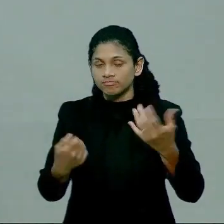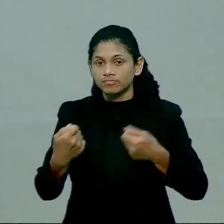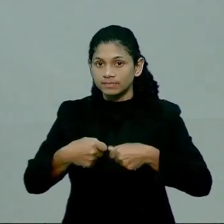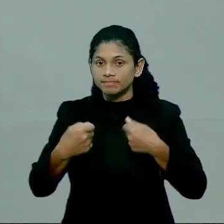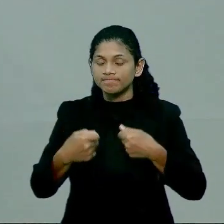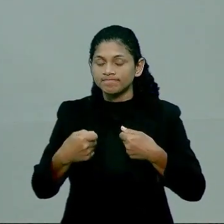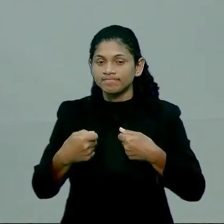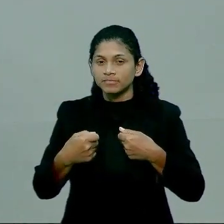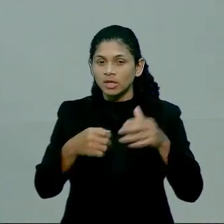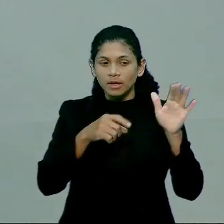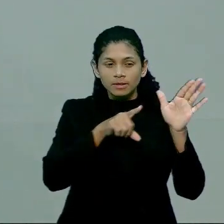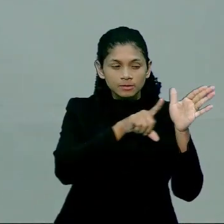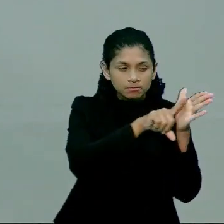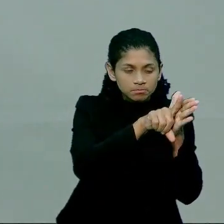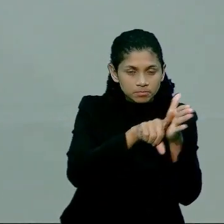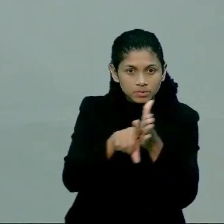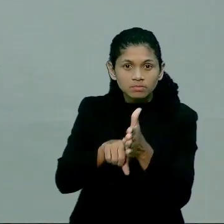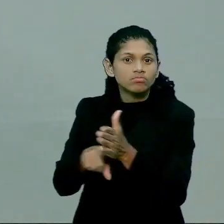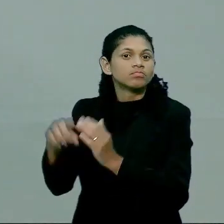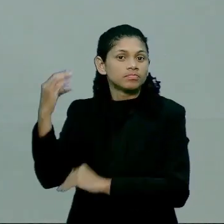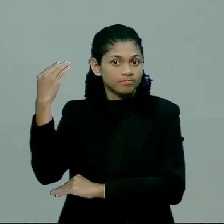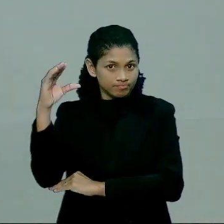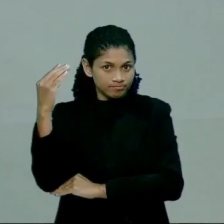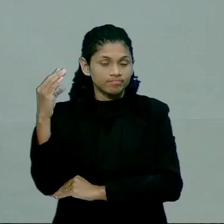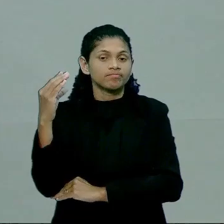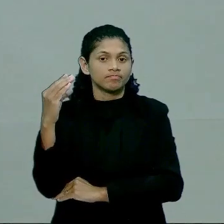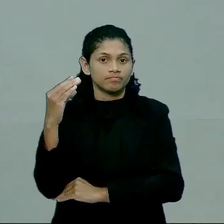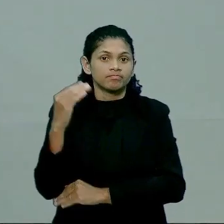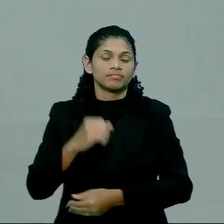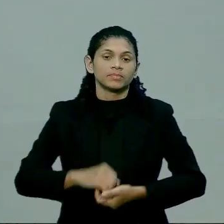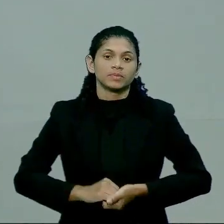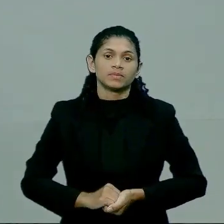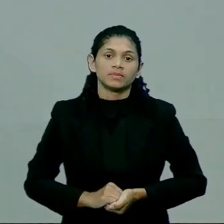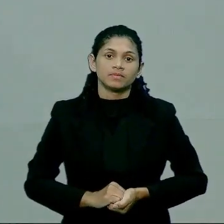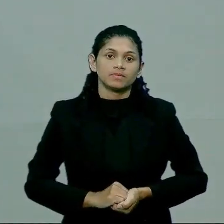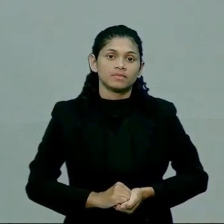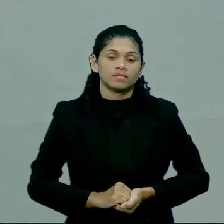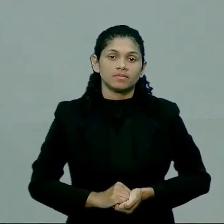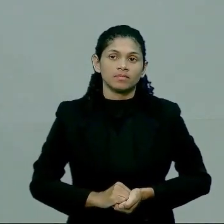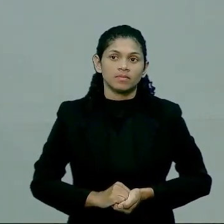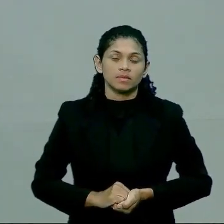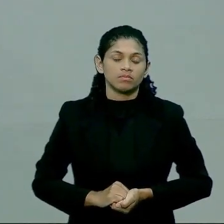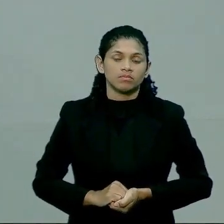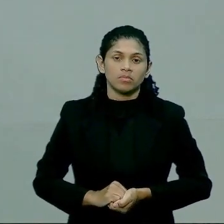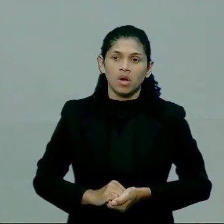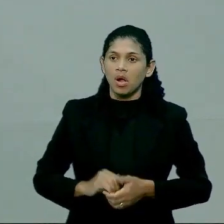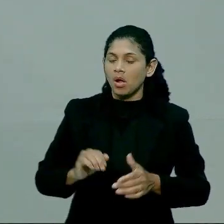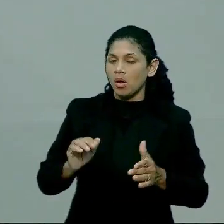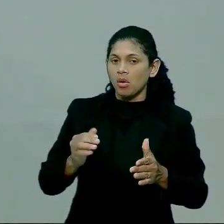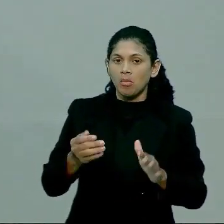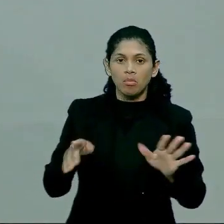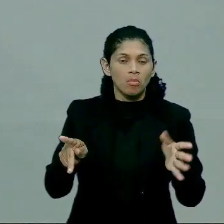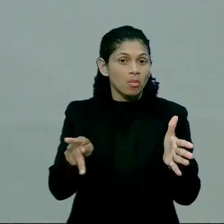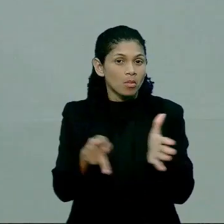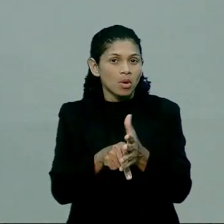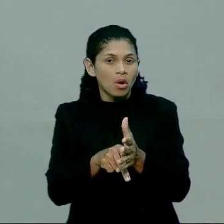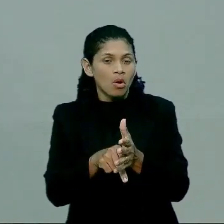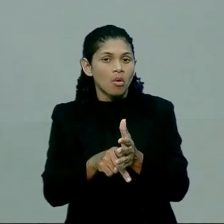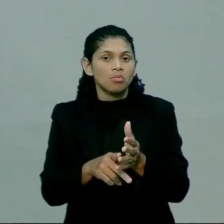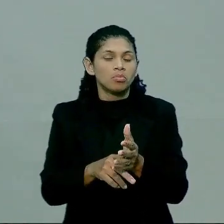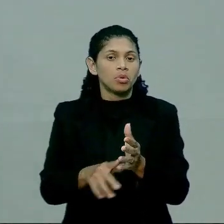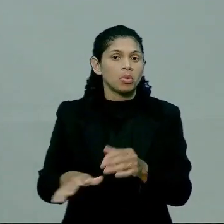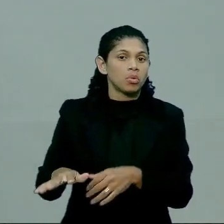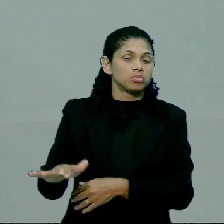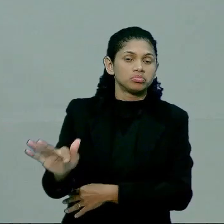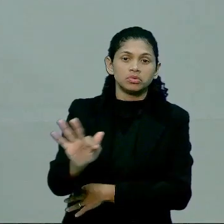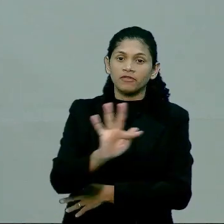pesquisas científica né então os textos científicos são esses de caráter científicos seja ele acadêmico seja para cunho de pesquisa